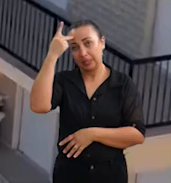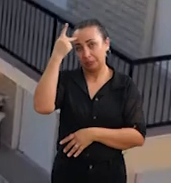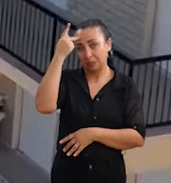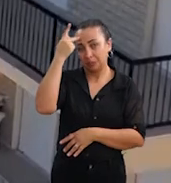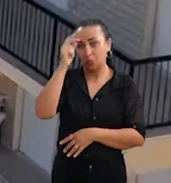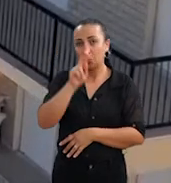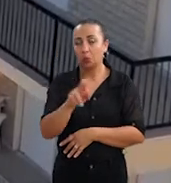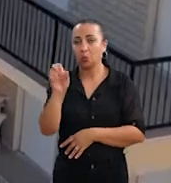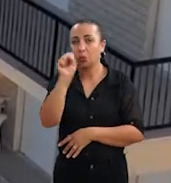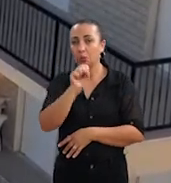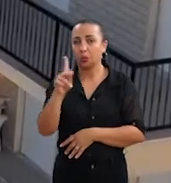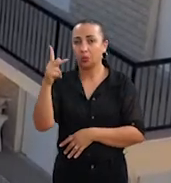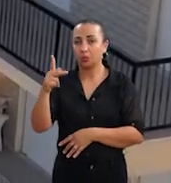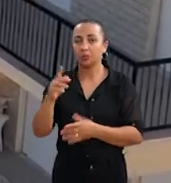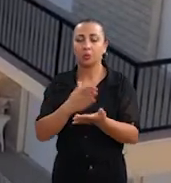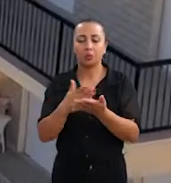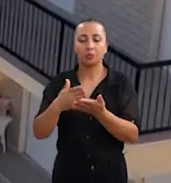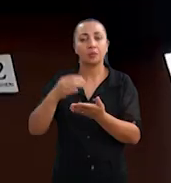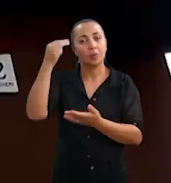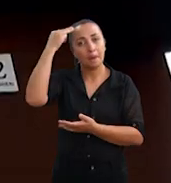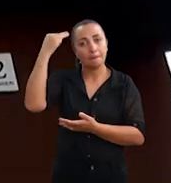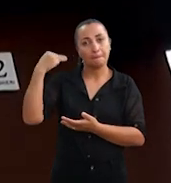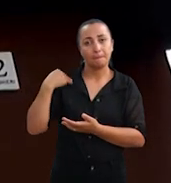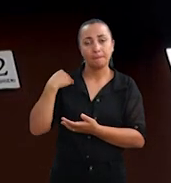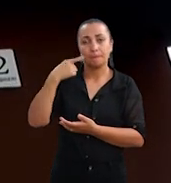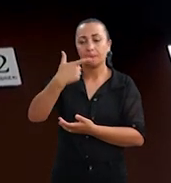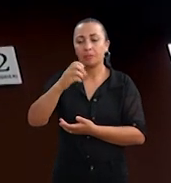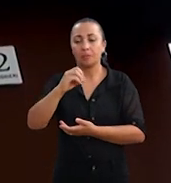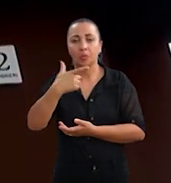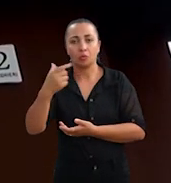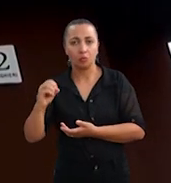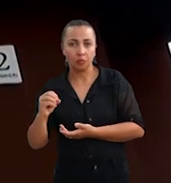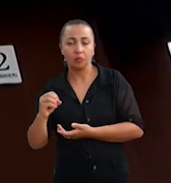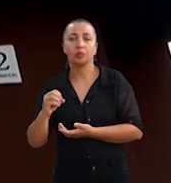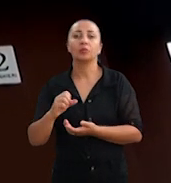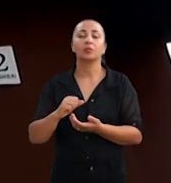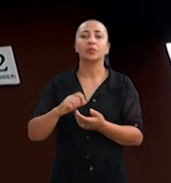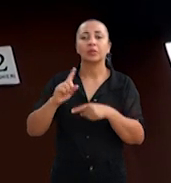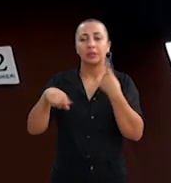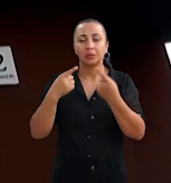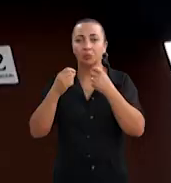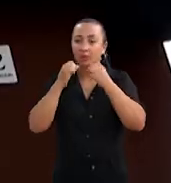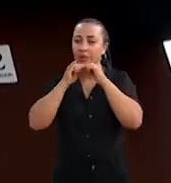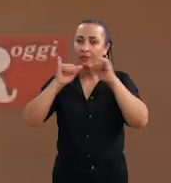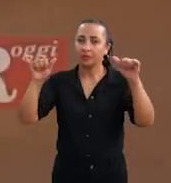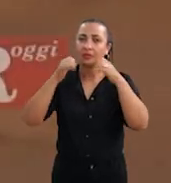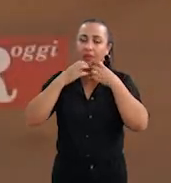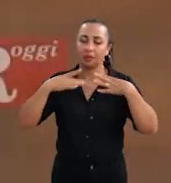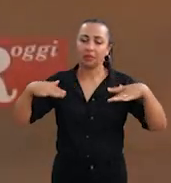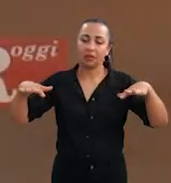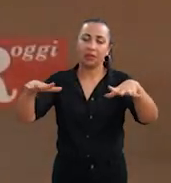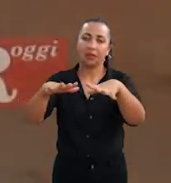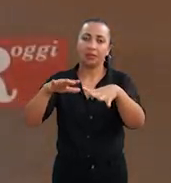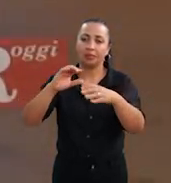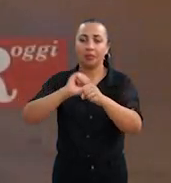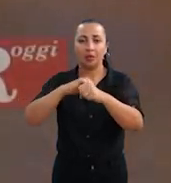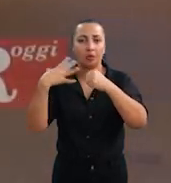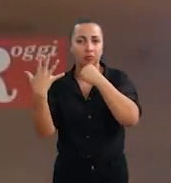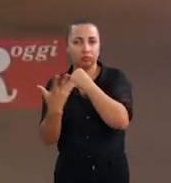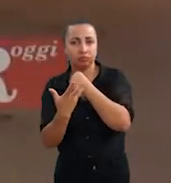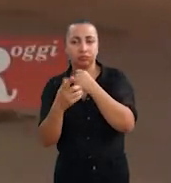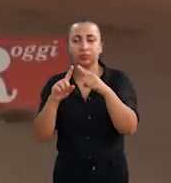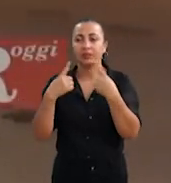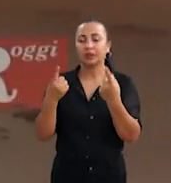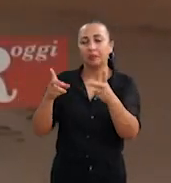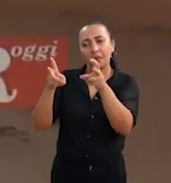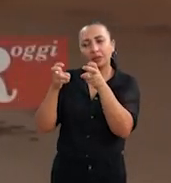USP. Ela teve início em maio de 2020, né, após deflagrada a pandemia de Covid-19